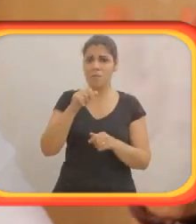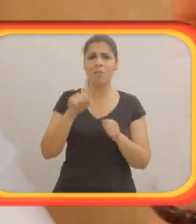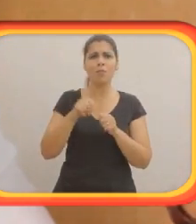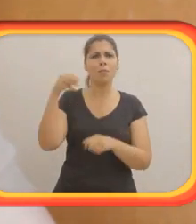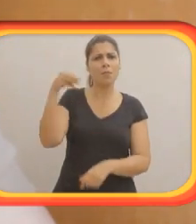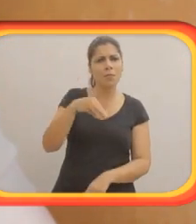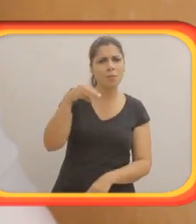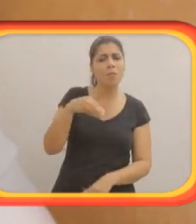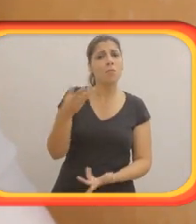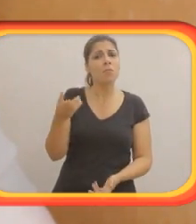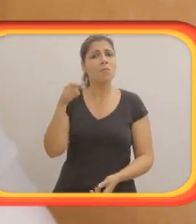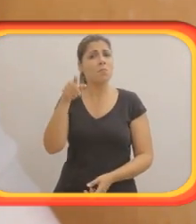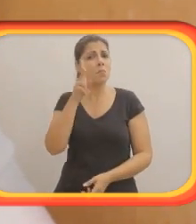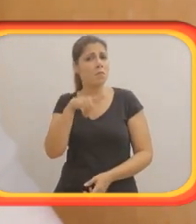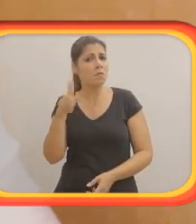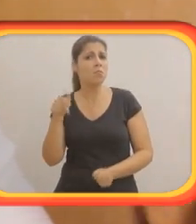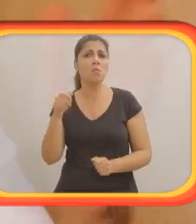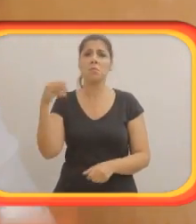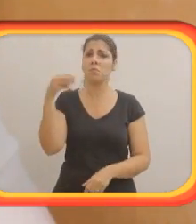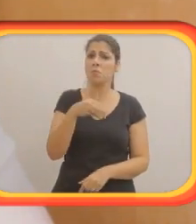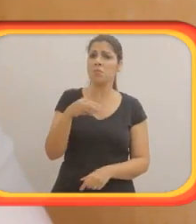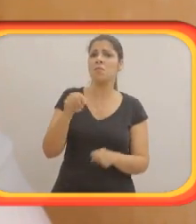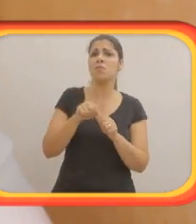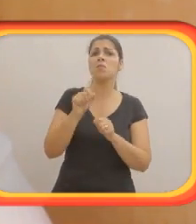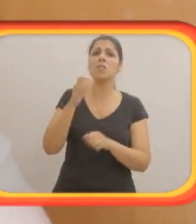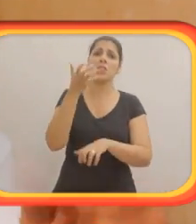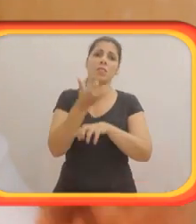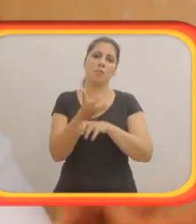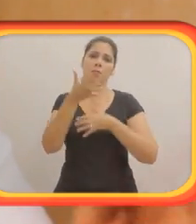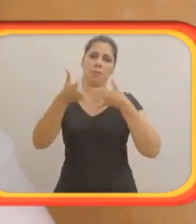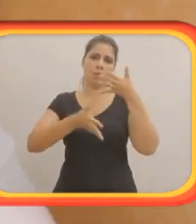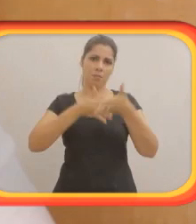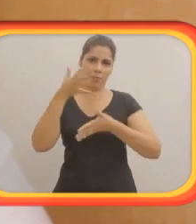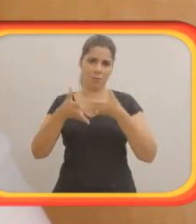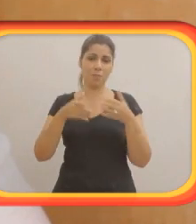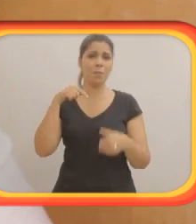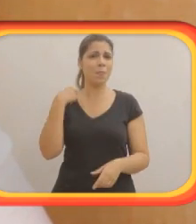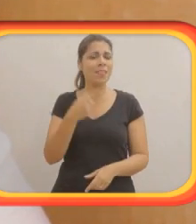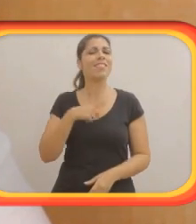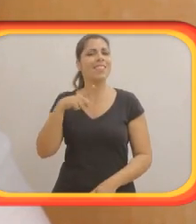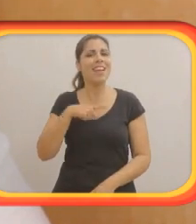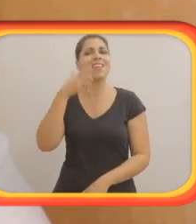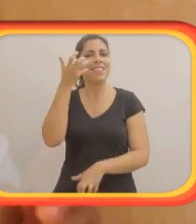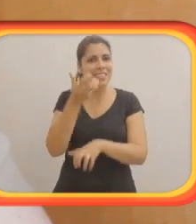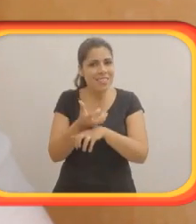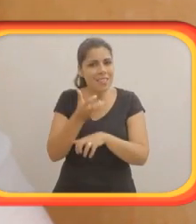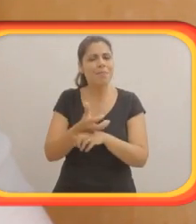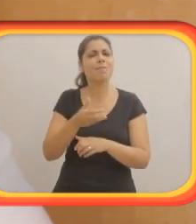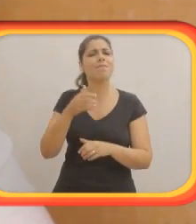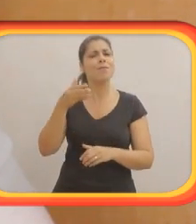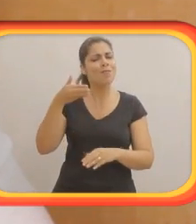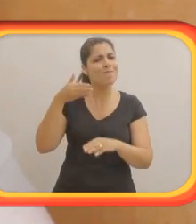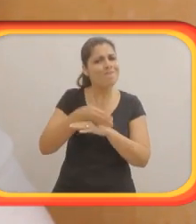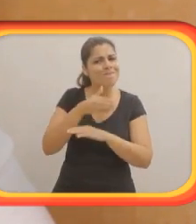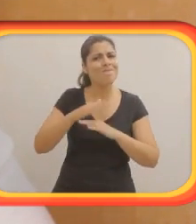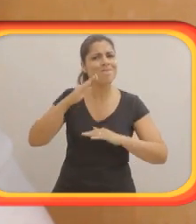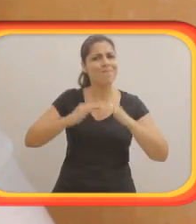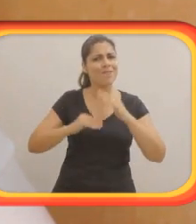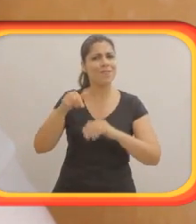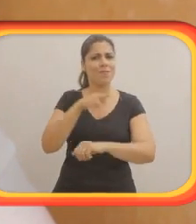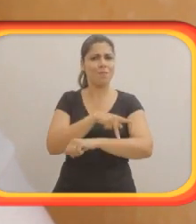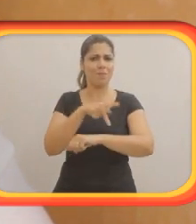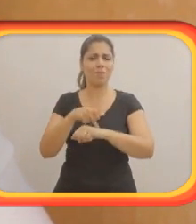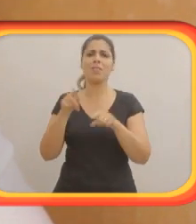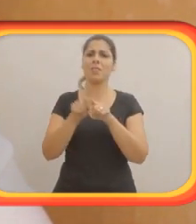química, fez matemática, mas vai ser professor de matemática, tem que fazer a disciplina de Libras. E a gente tem uma disciplina de